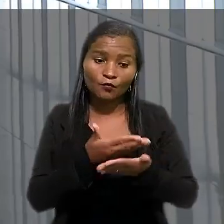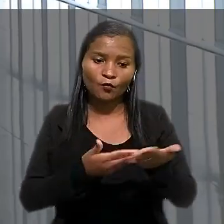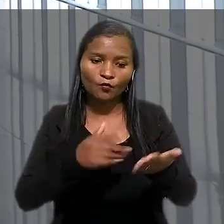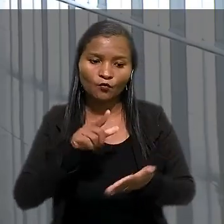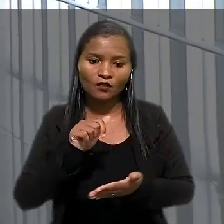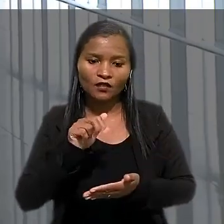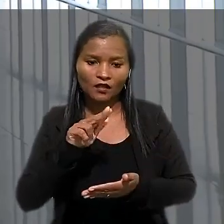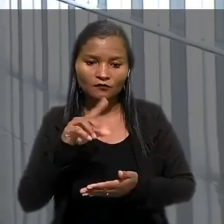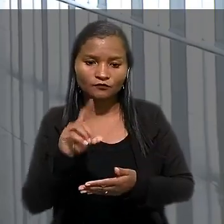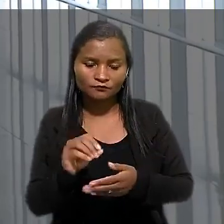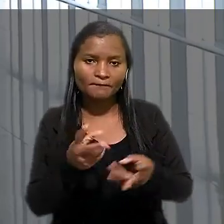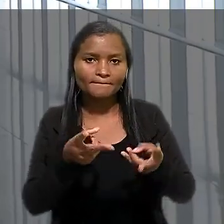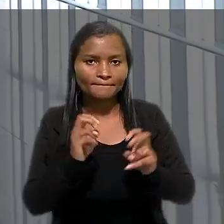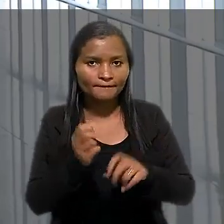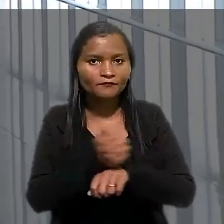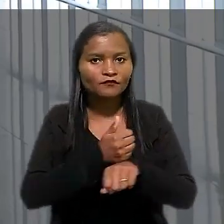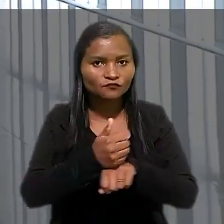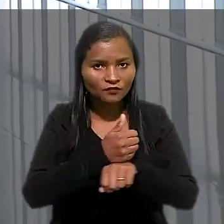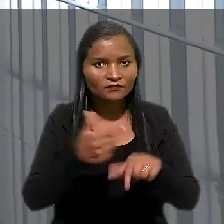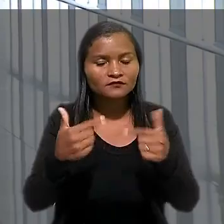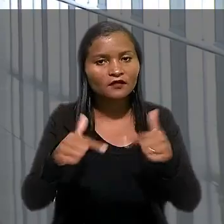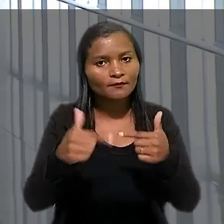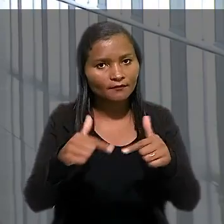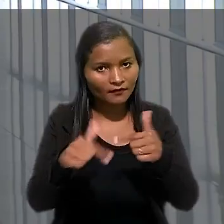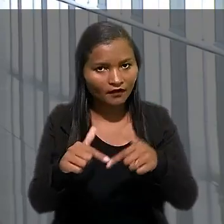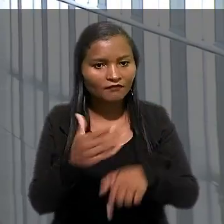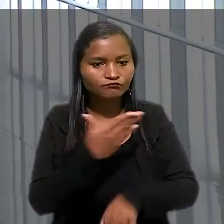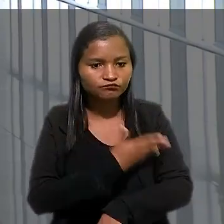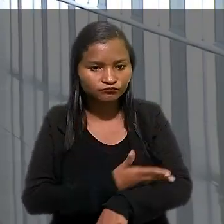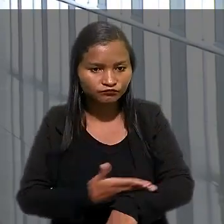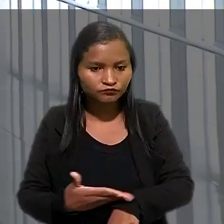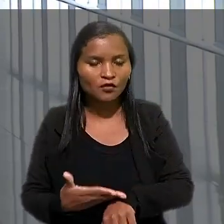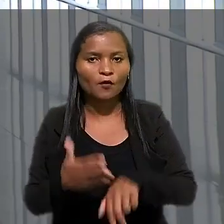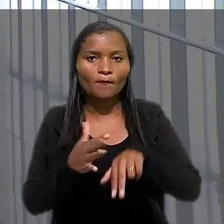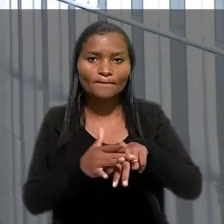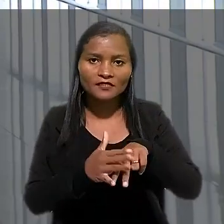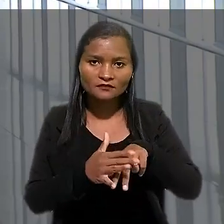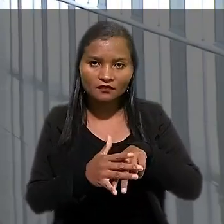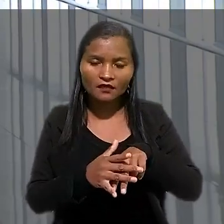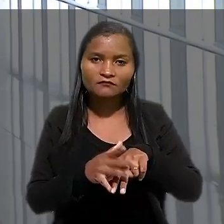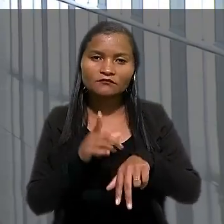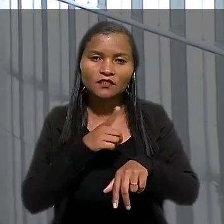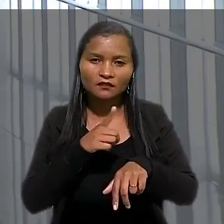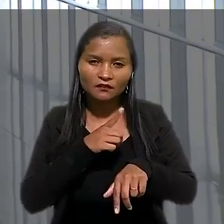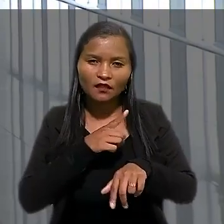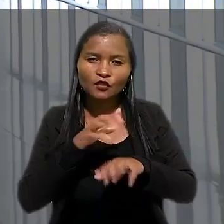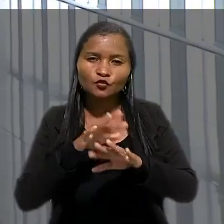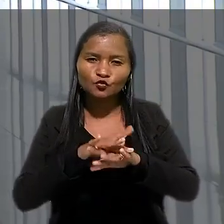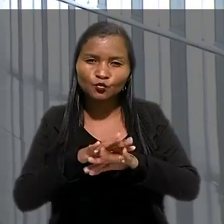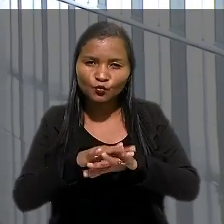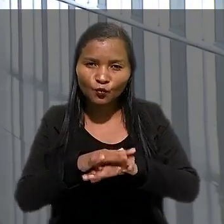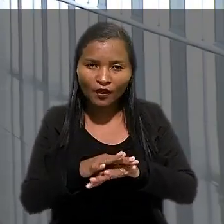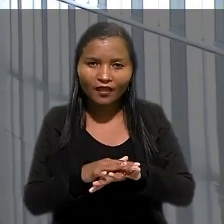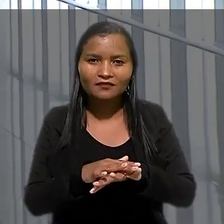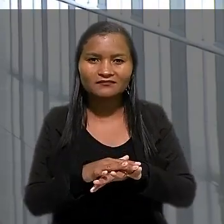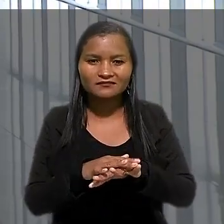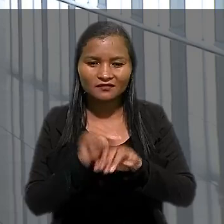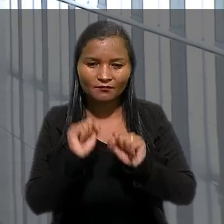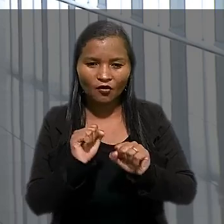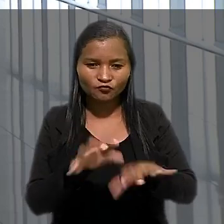pericial constatou que os profissionais trabalhavam de forma habitual com pacientes diagnosticados com